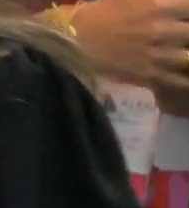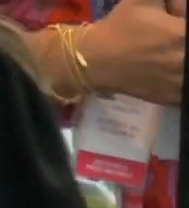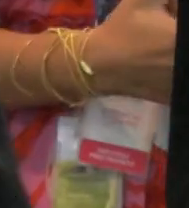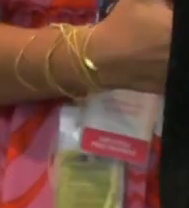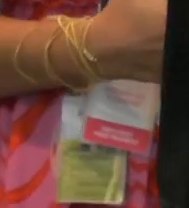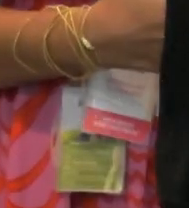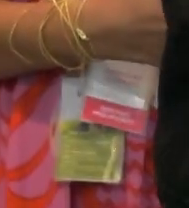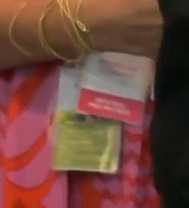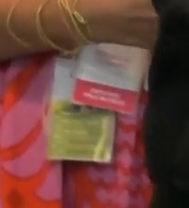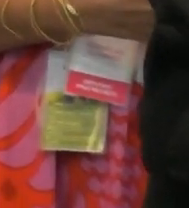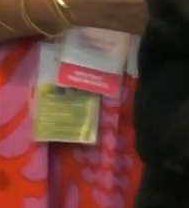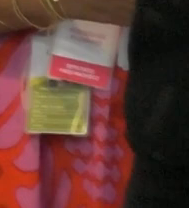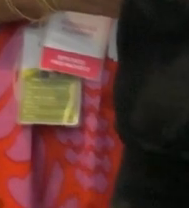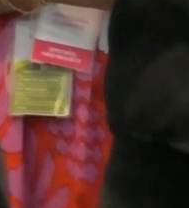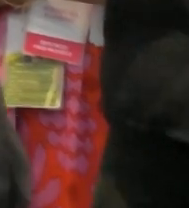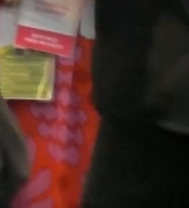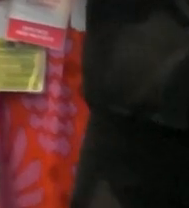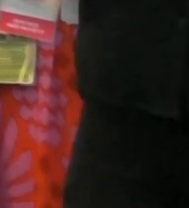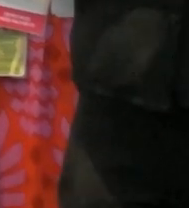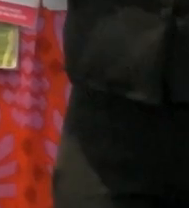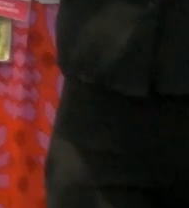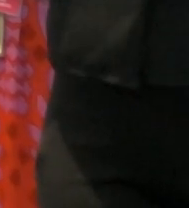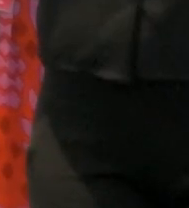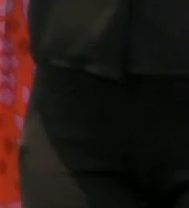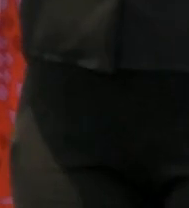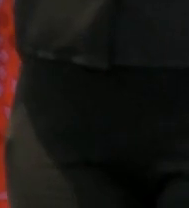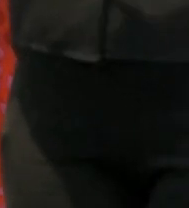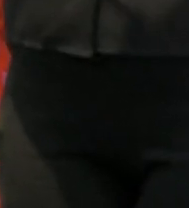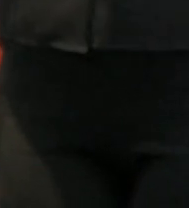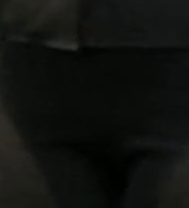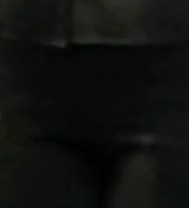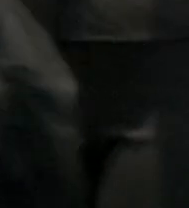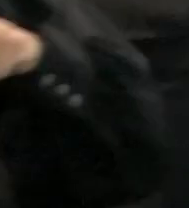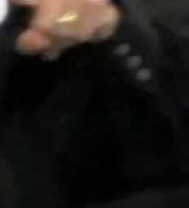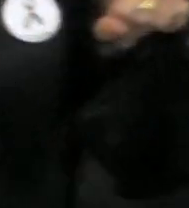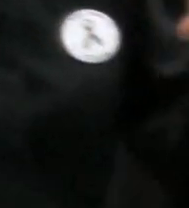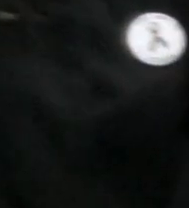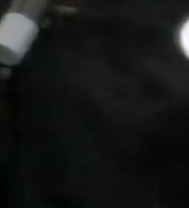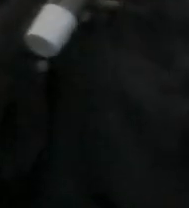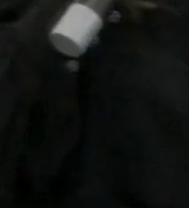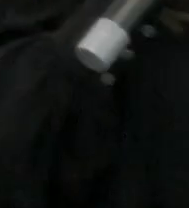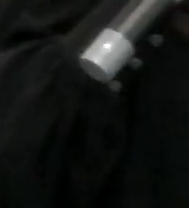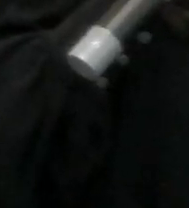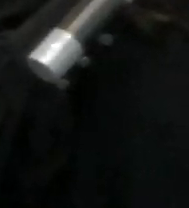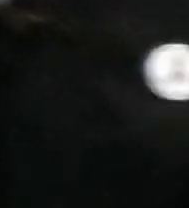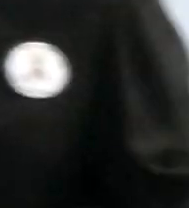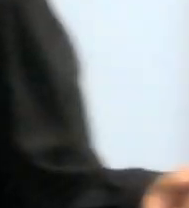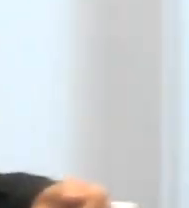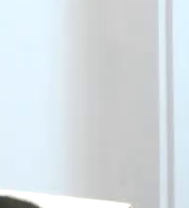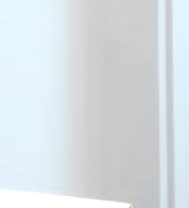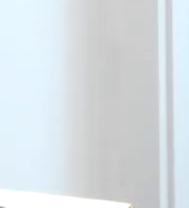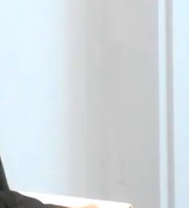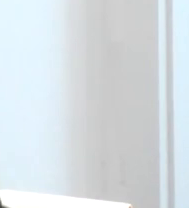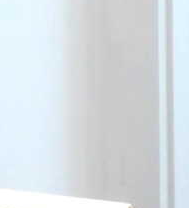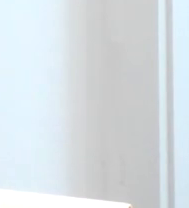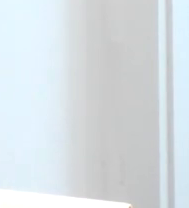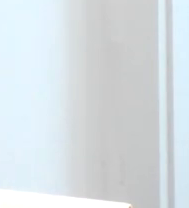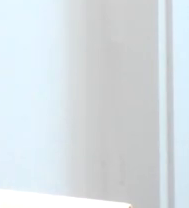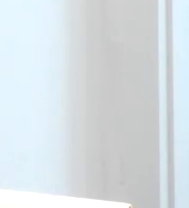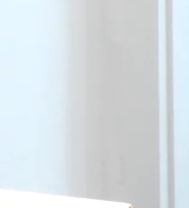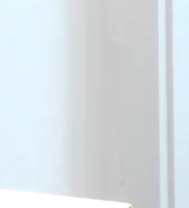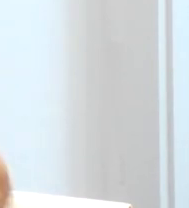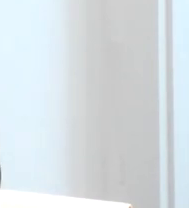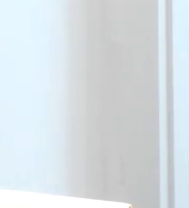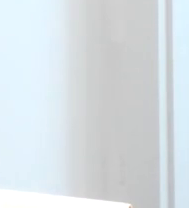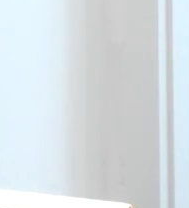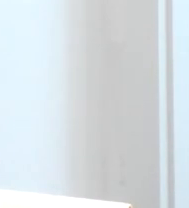fazer alguma coisa ele vai fazer o tratamento a gente vai buscar que o meu irmão perdeu a fase da janelinha de oportunidade dele Mateus não verbal